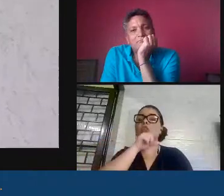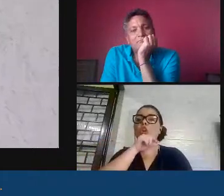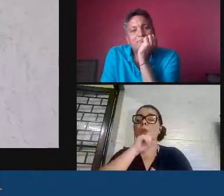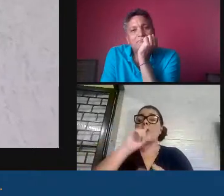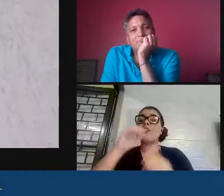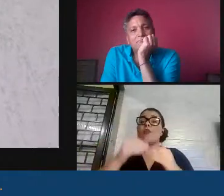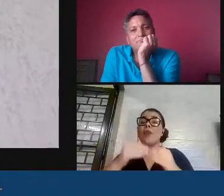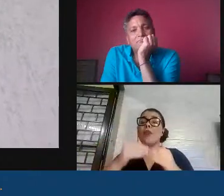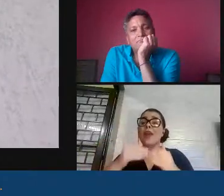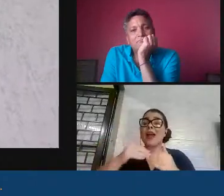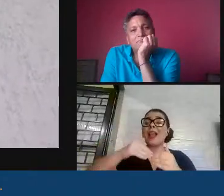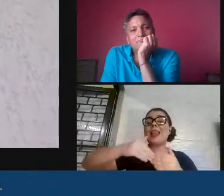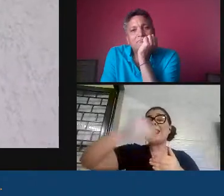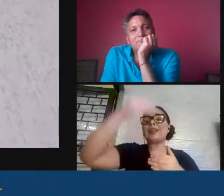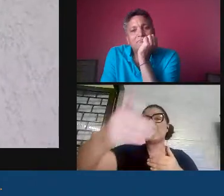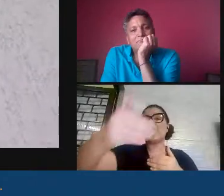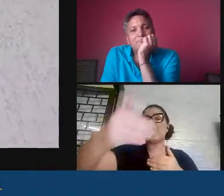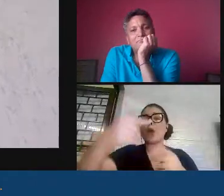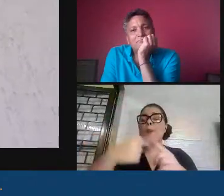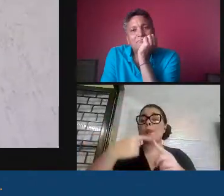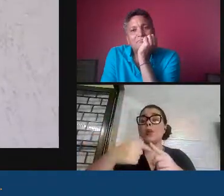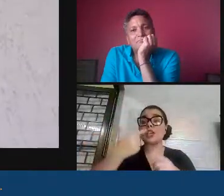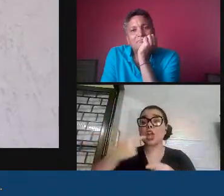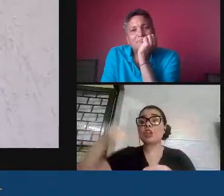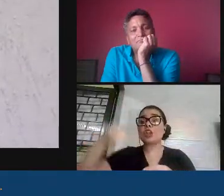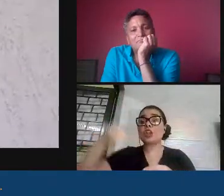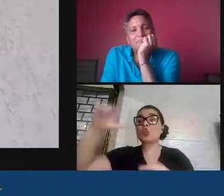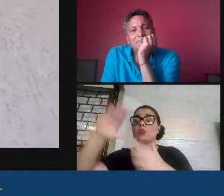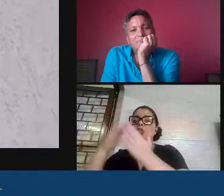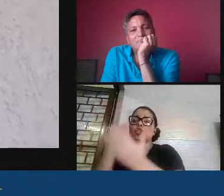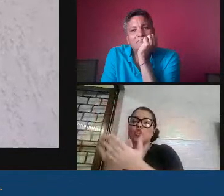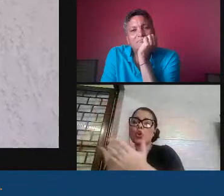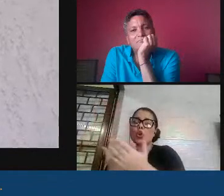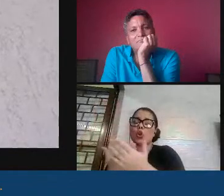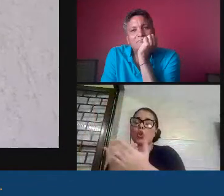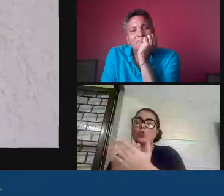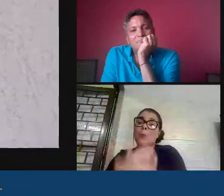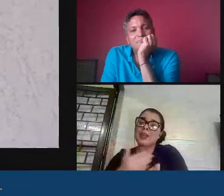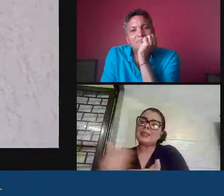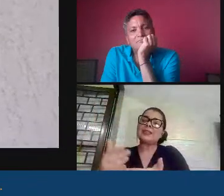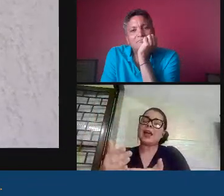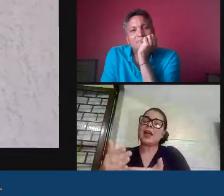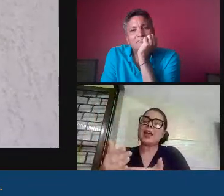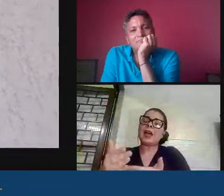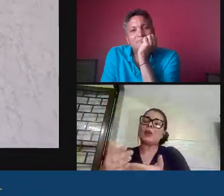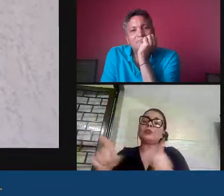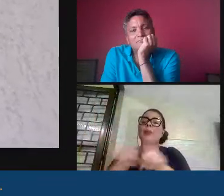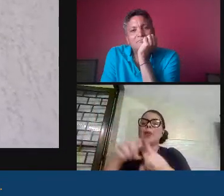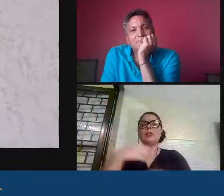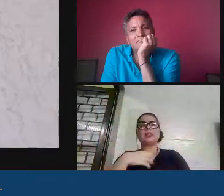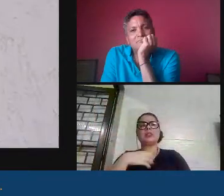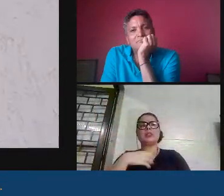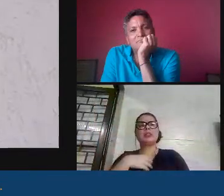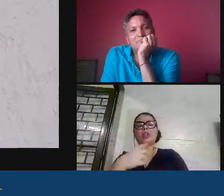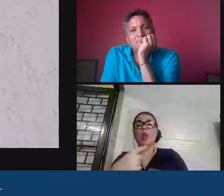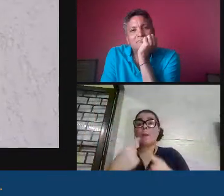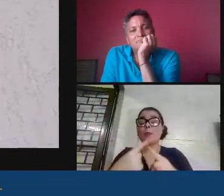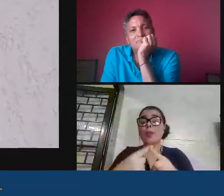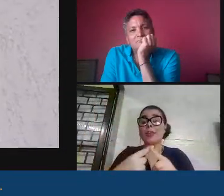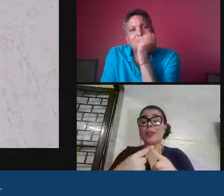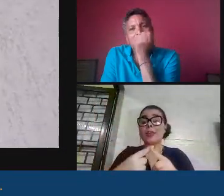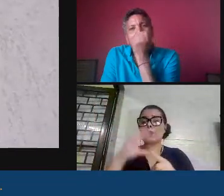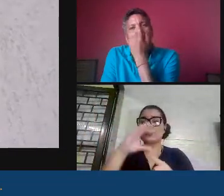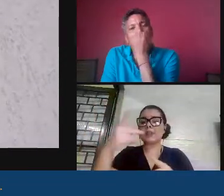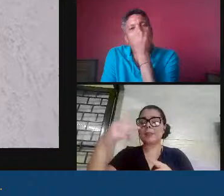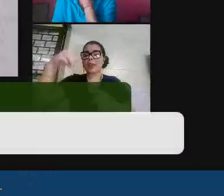escolas começaram a ter reflexo do CPM, porque o CPM nada mais foi do que um complemento do